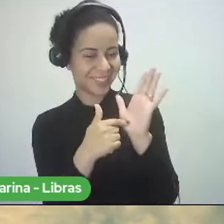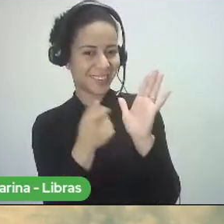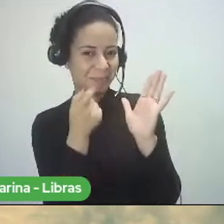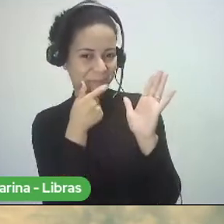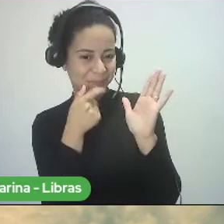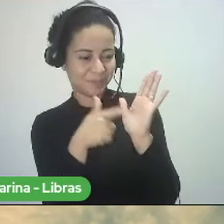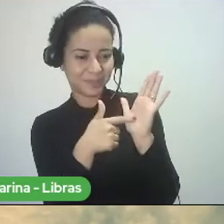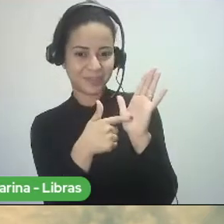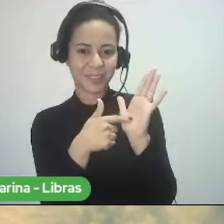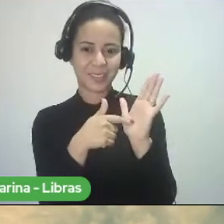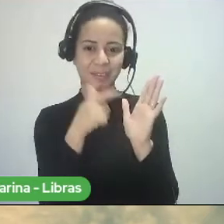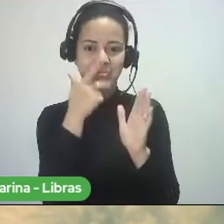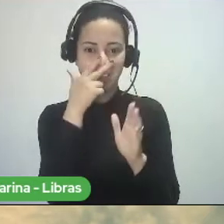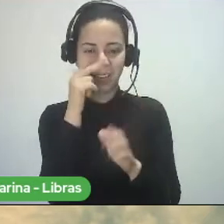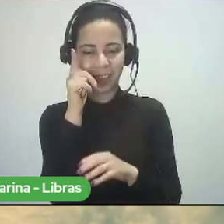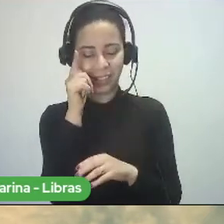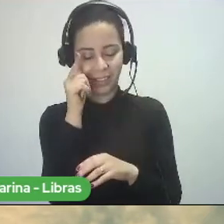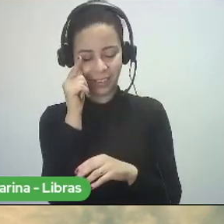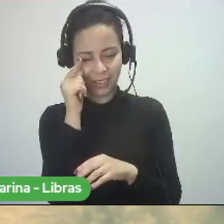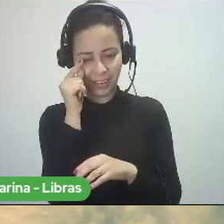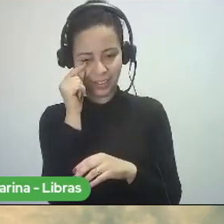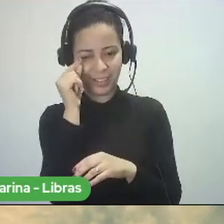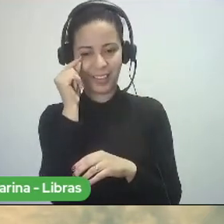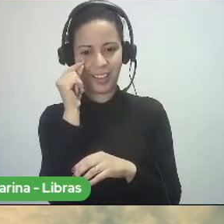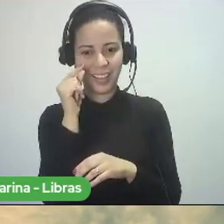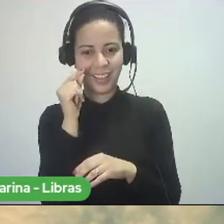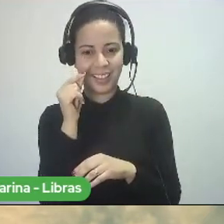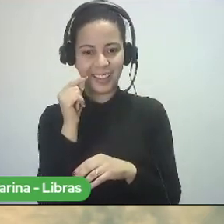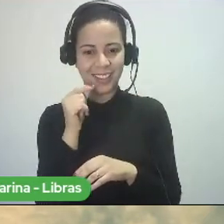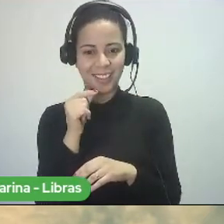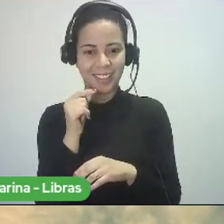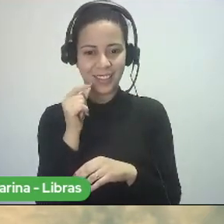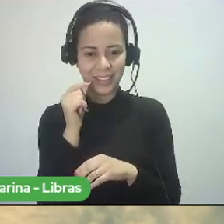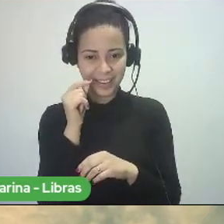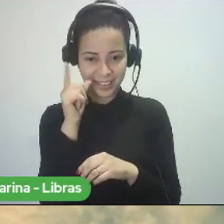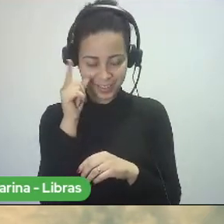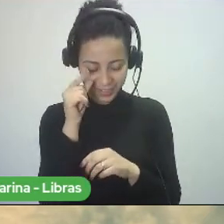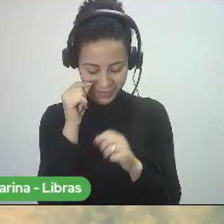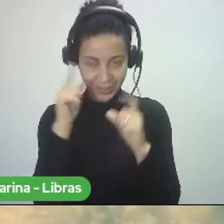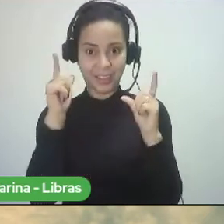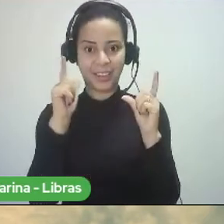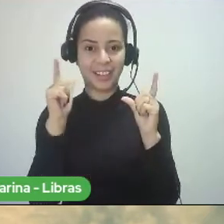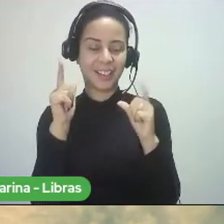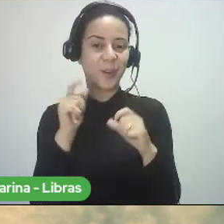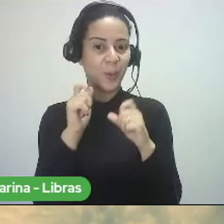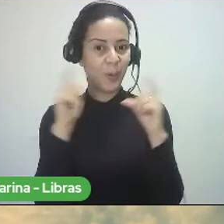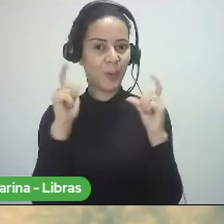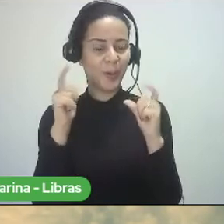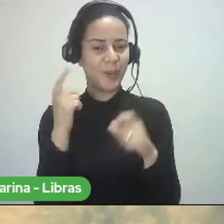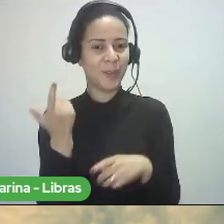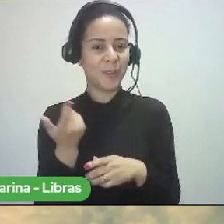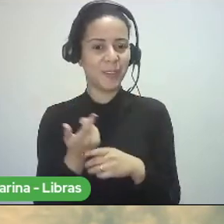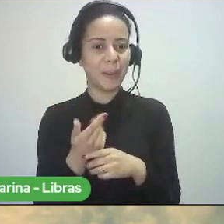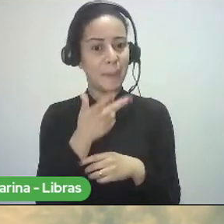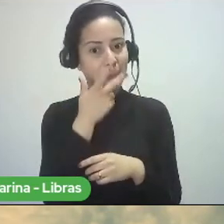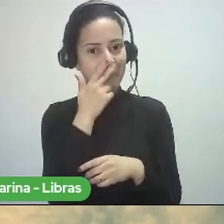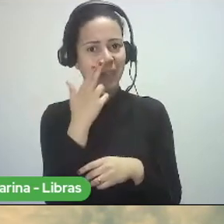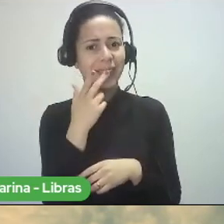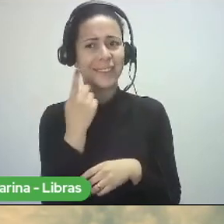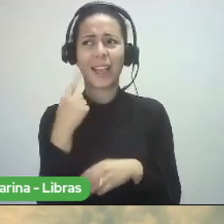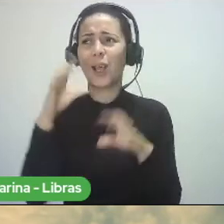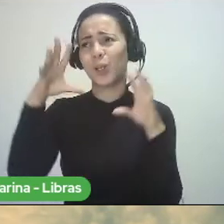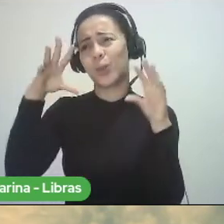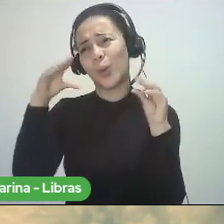começa a dormir, parece que deu um clique nele, que ele, né, parece eu indo para a aula de noite,